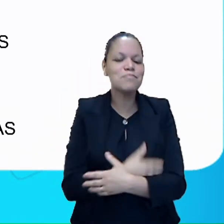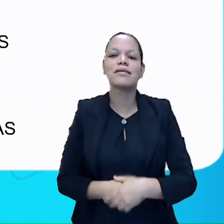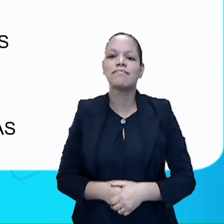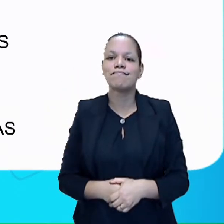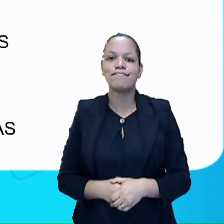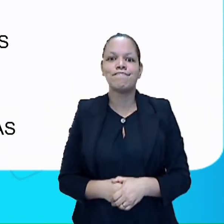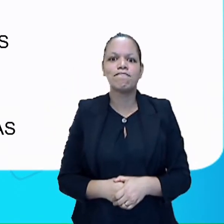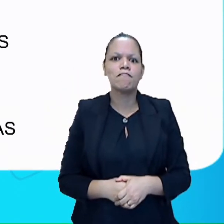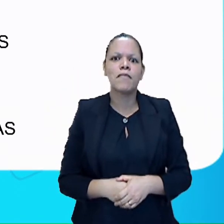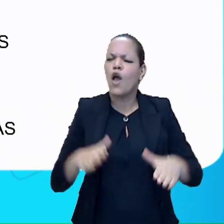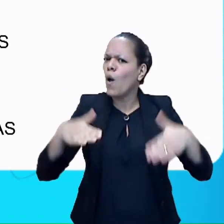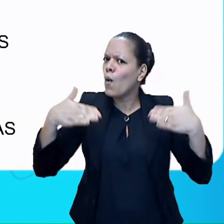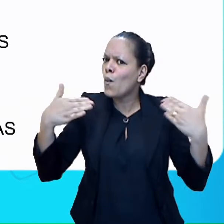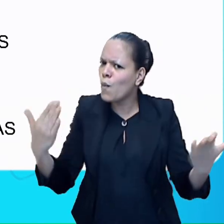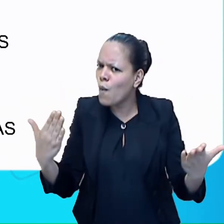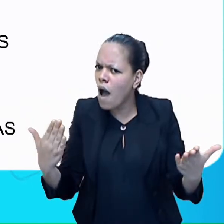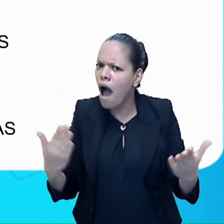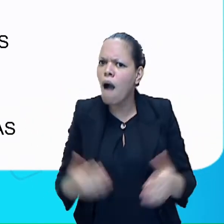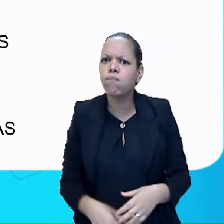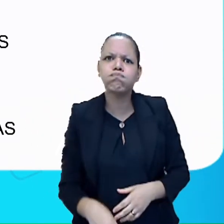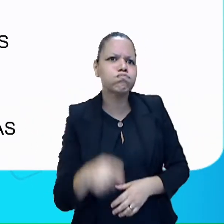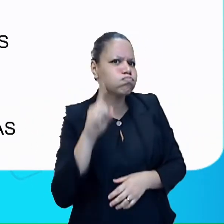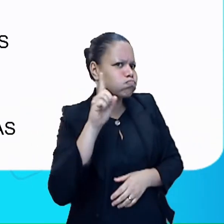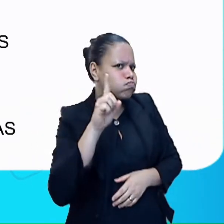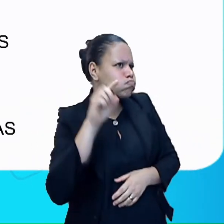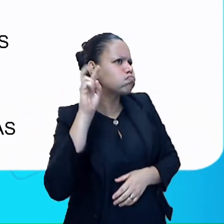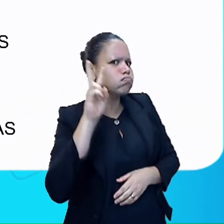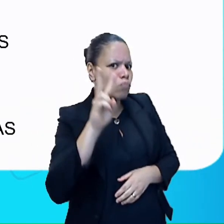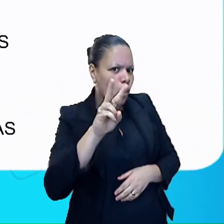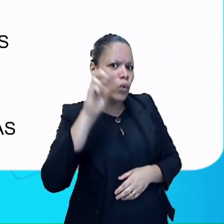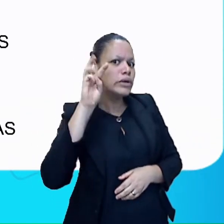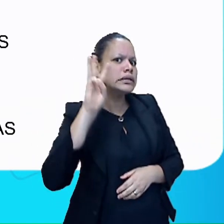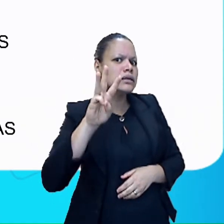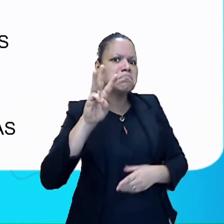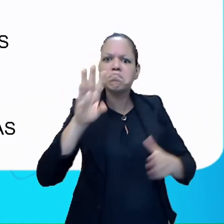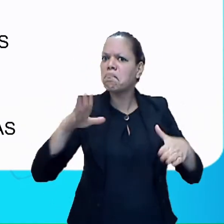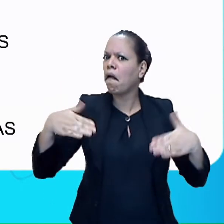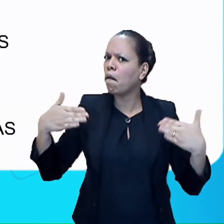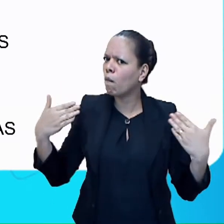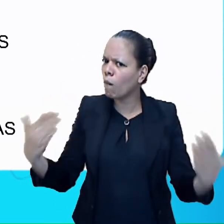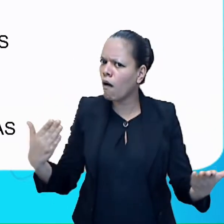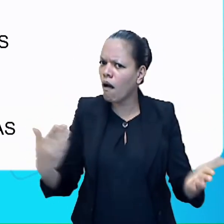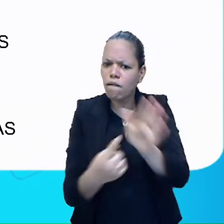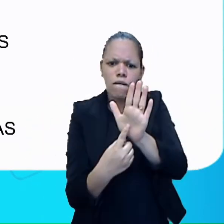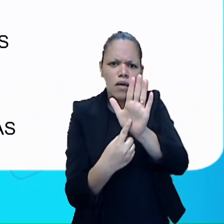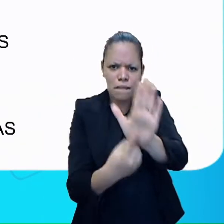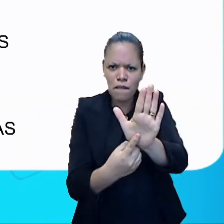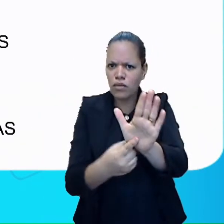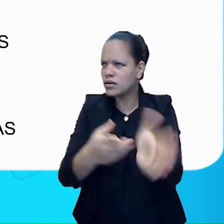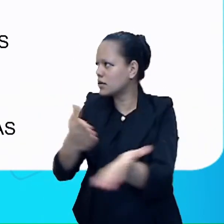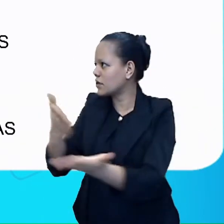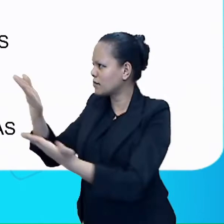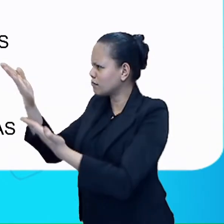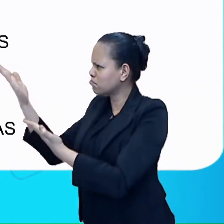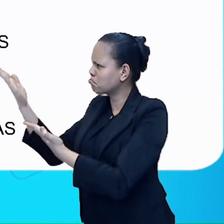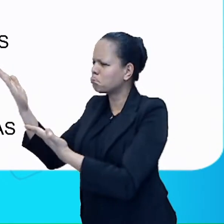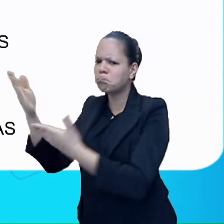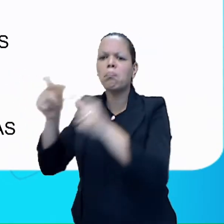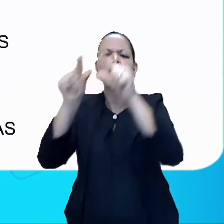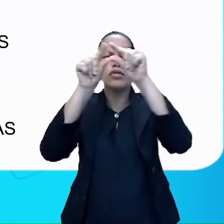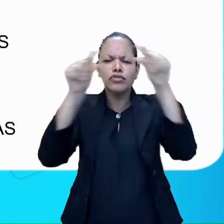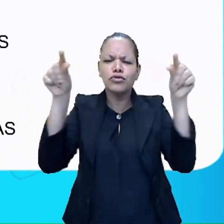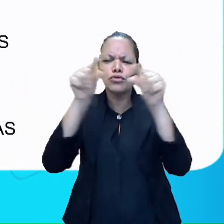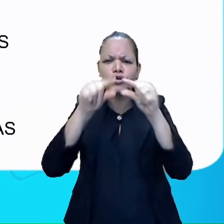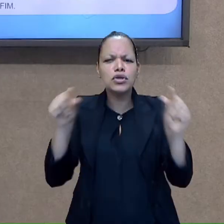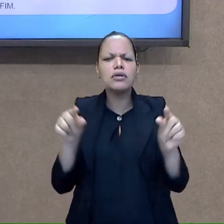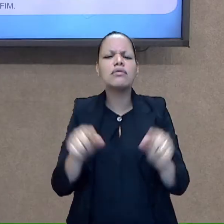3 alternativas, qual é a alternativa que melhor descreve essa tirinha? Professora, o que